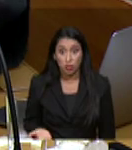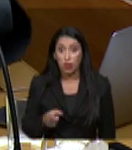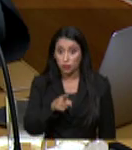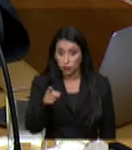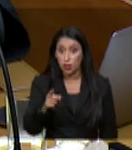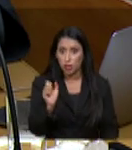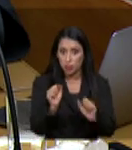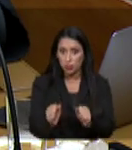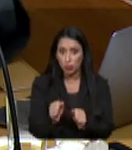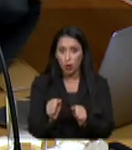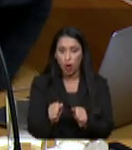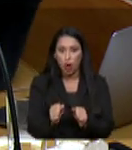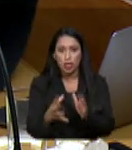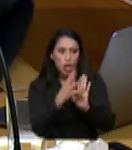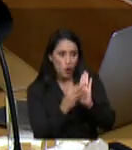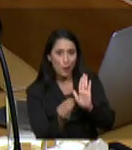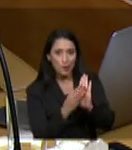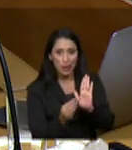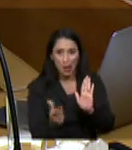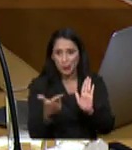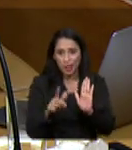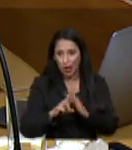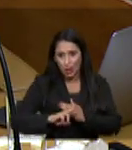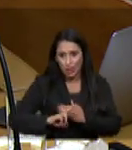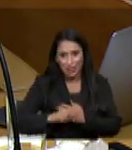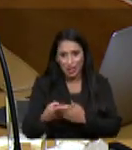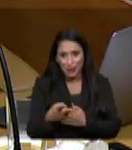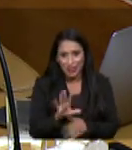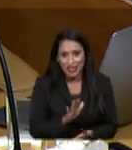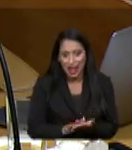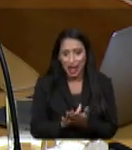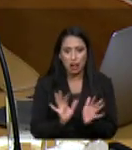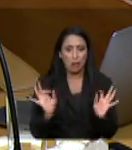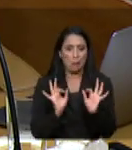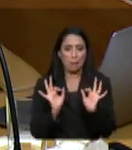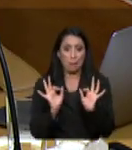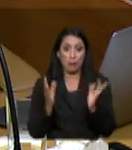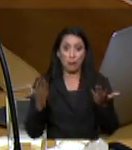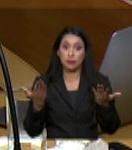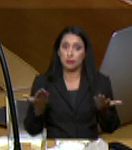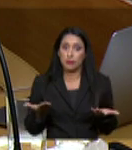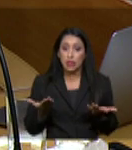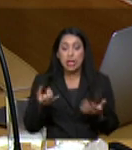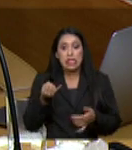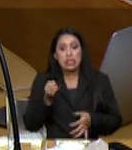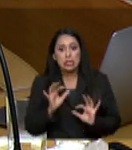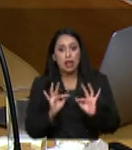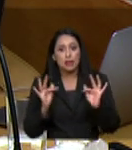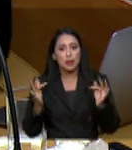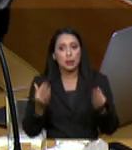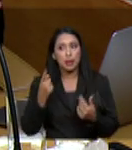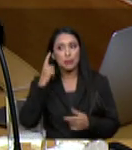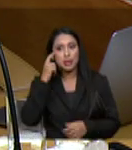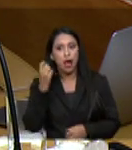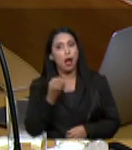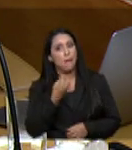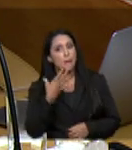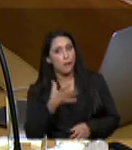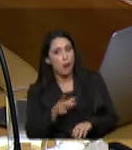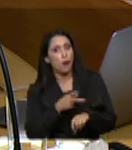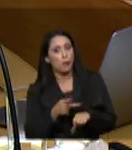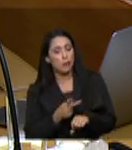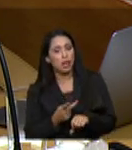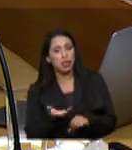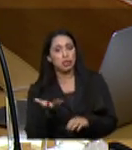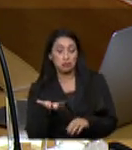vocês podem seguir este caminho porque não há nenhuma consequência o e sua família achar que isso é bom E se for esse o